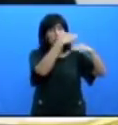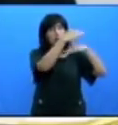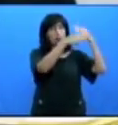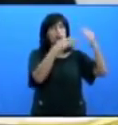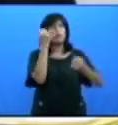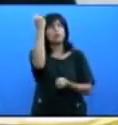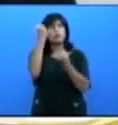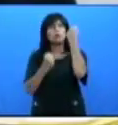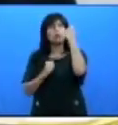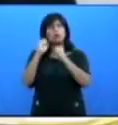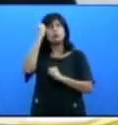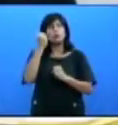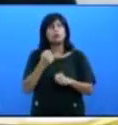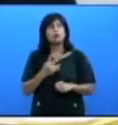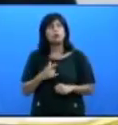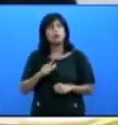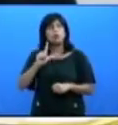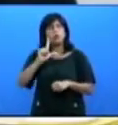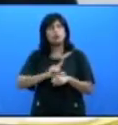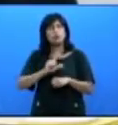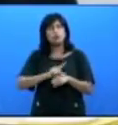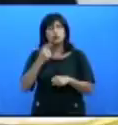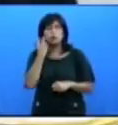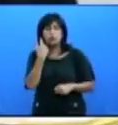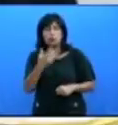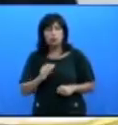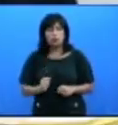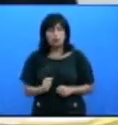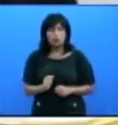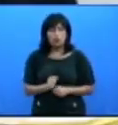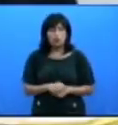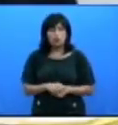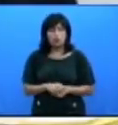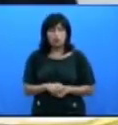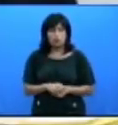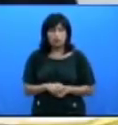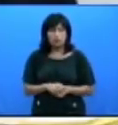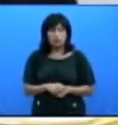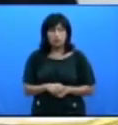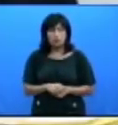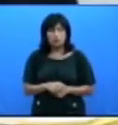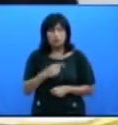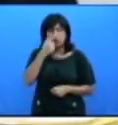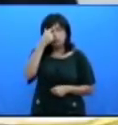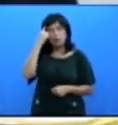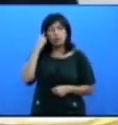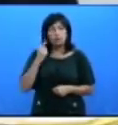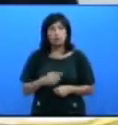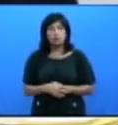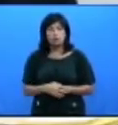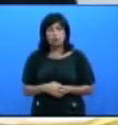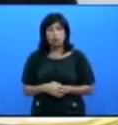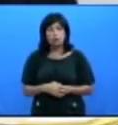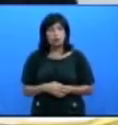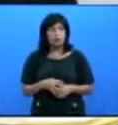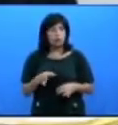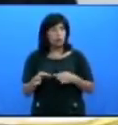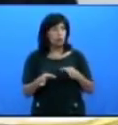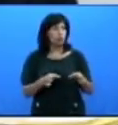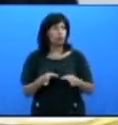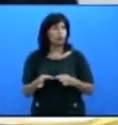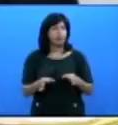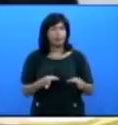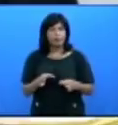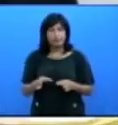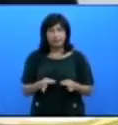Industrial e Comercial de Araçatuba, vigente à época da instrução e conclusão do respectivo processo